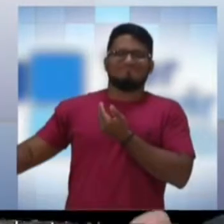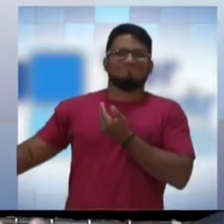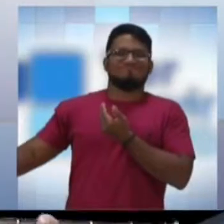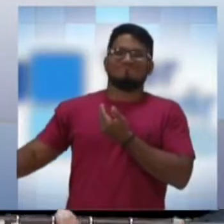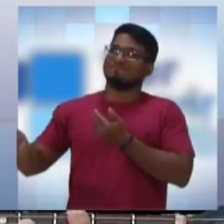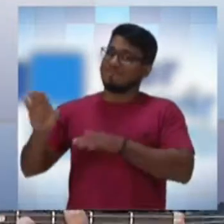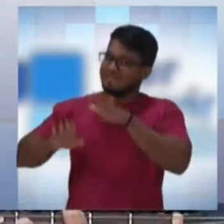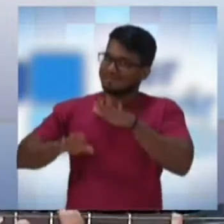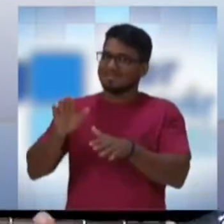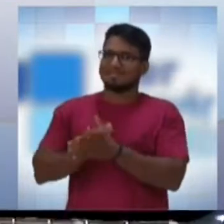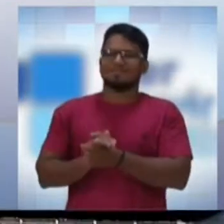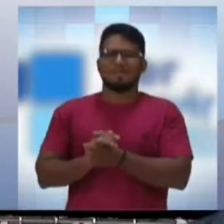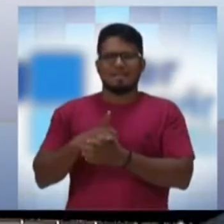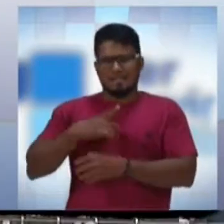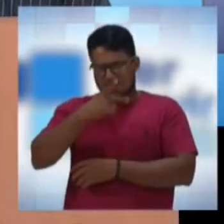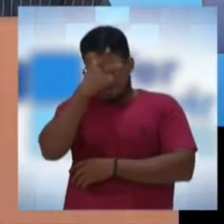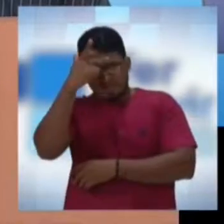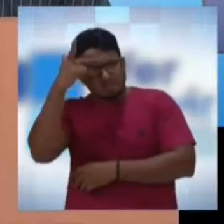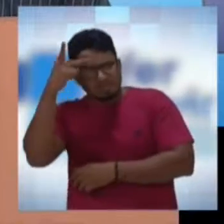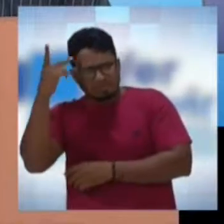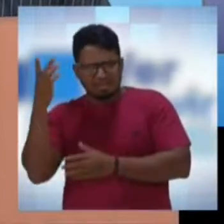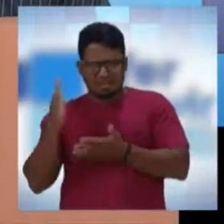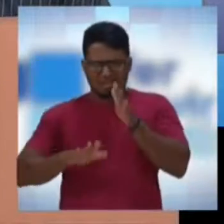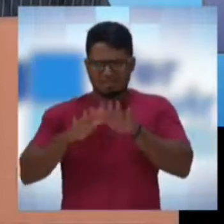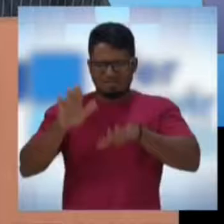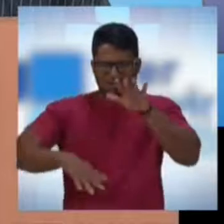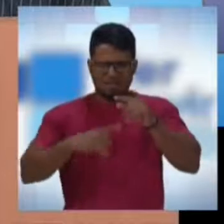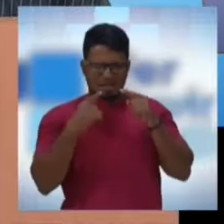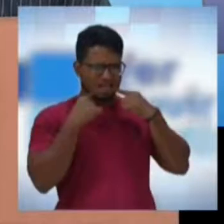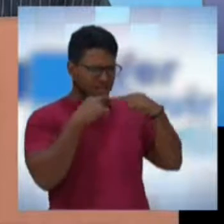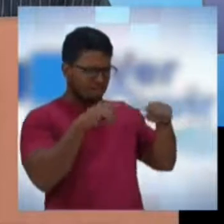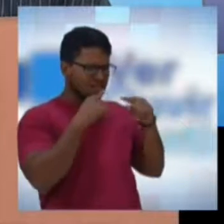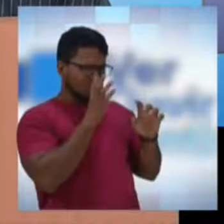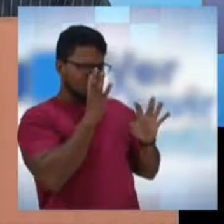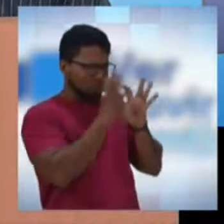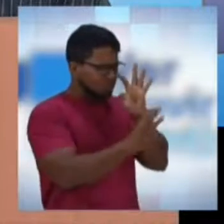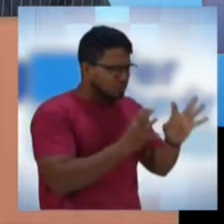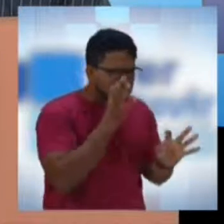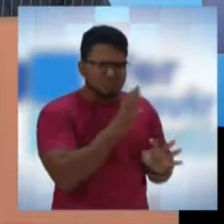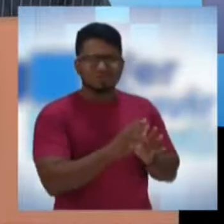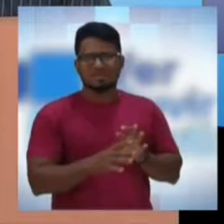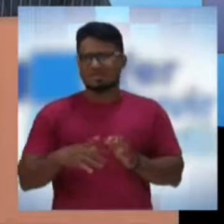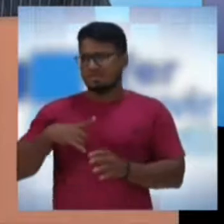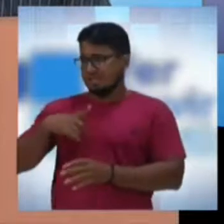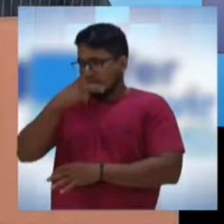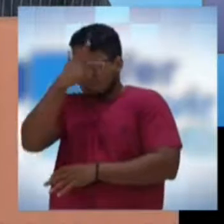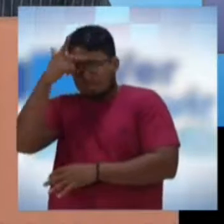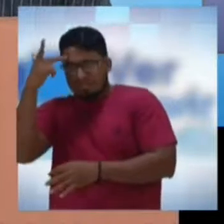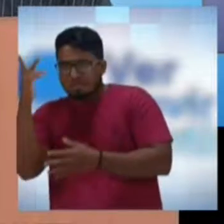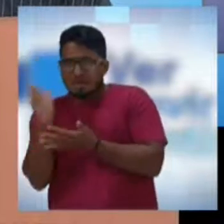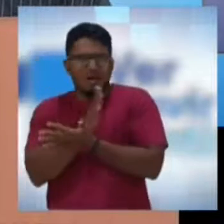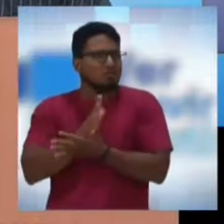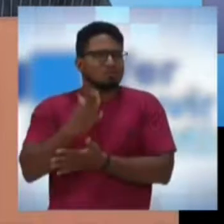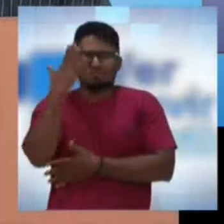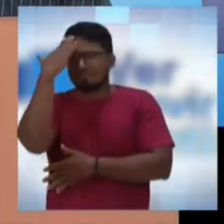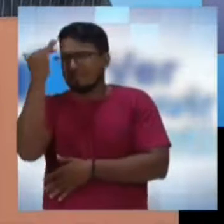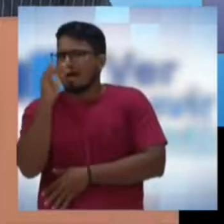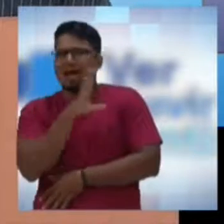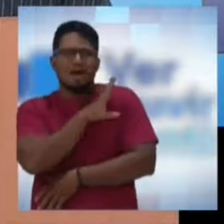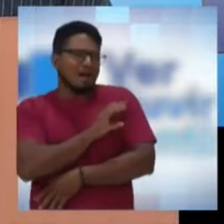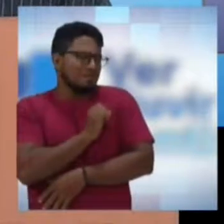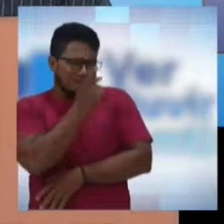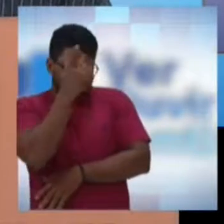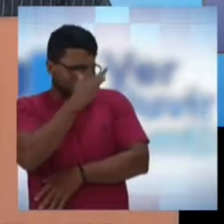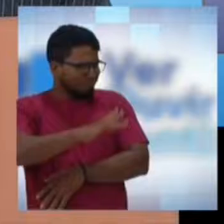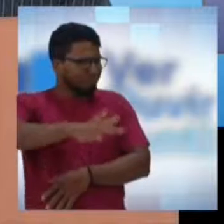lá. Tem gente que machuca os outros. Tem gente que não